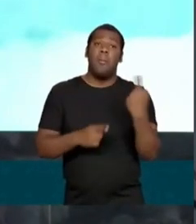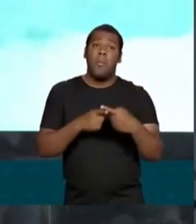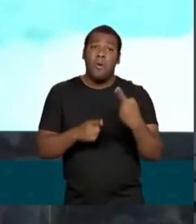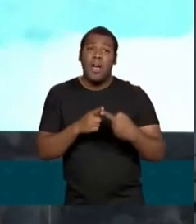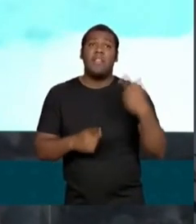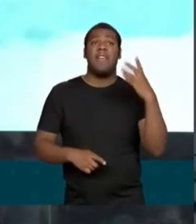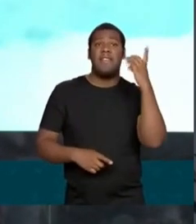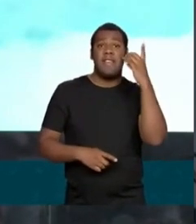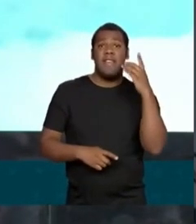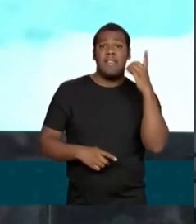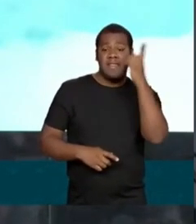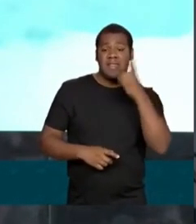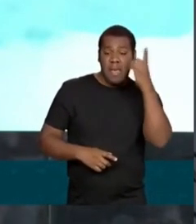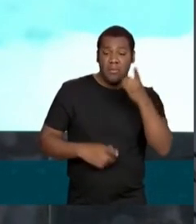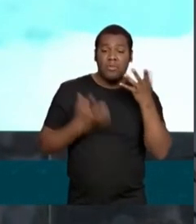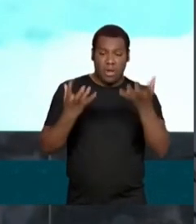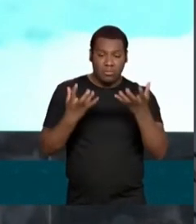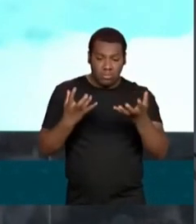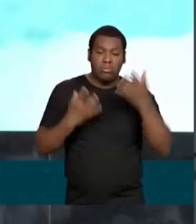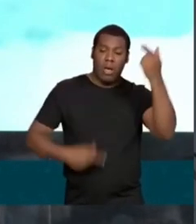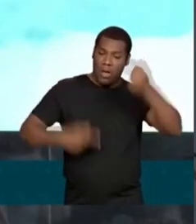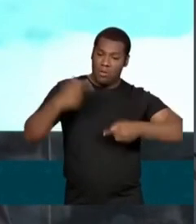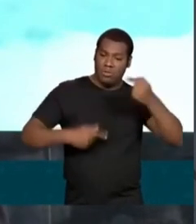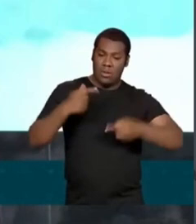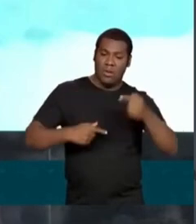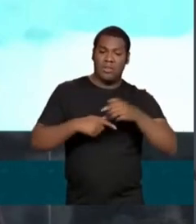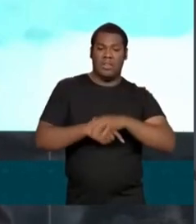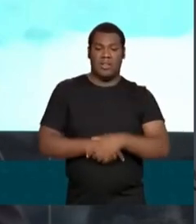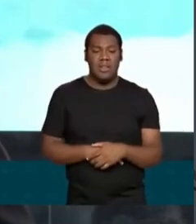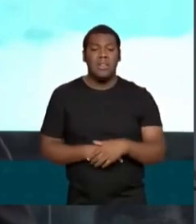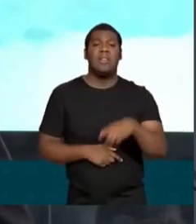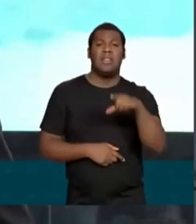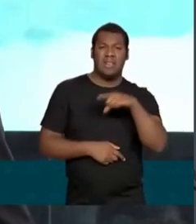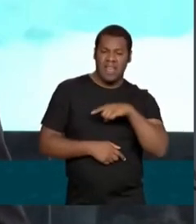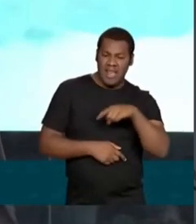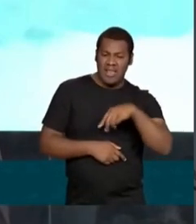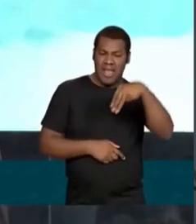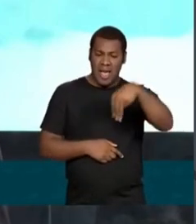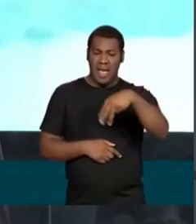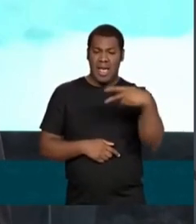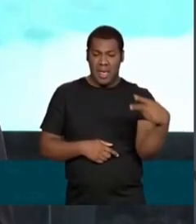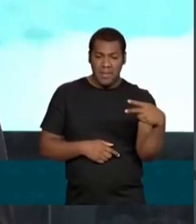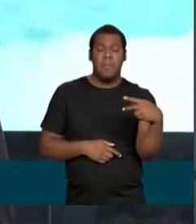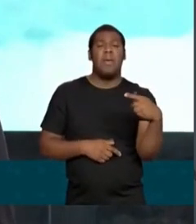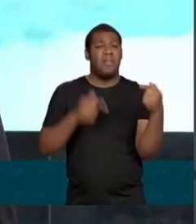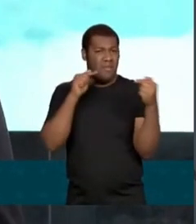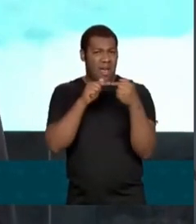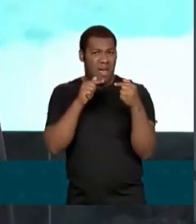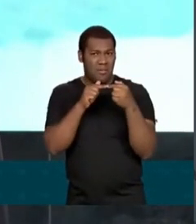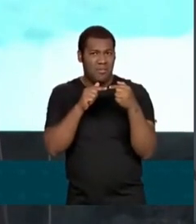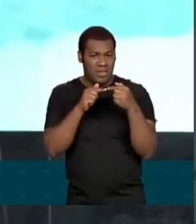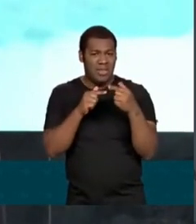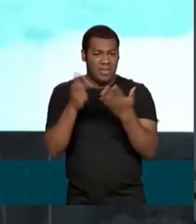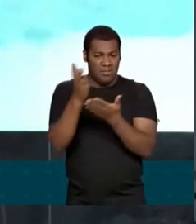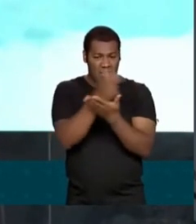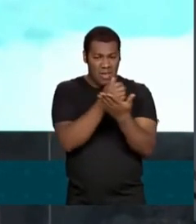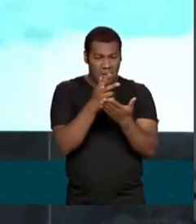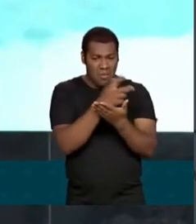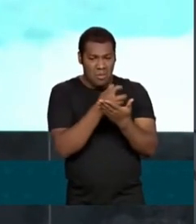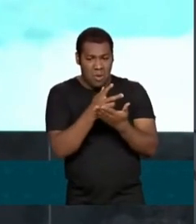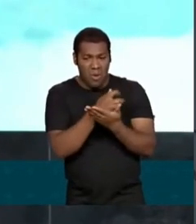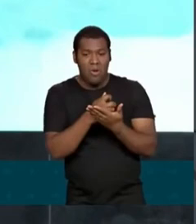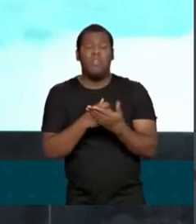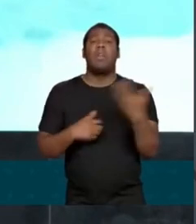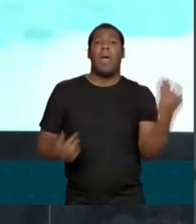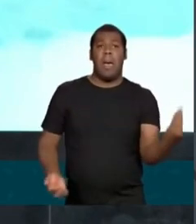desonerações de impostos inclusive uma já venceu a outra você tem MP que tem a ver com os impostos que os próprios de parlamentares